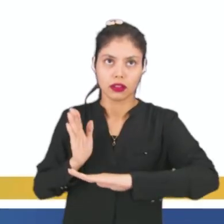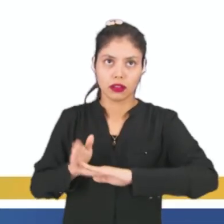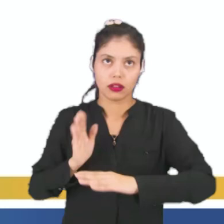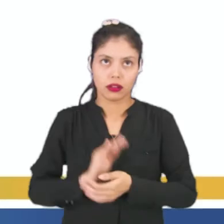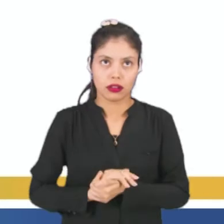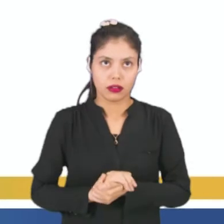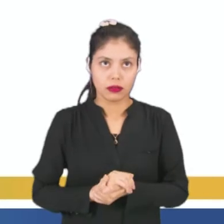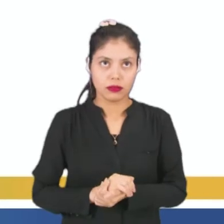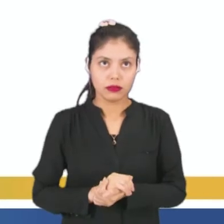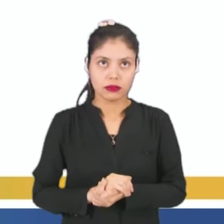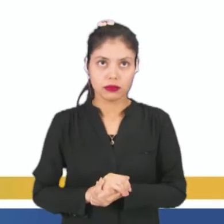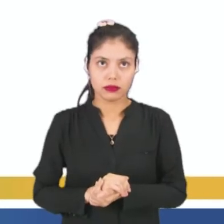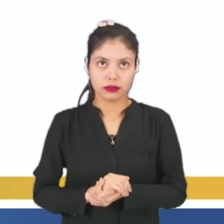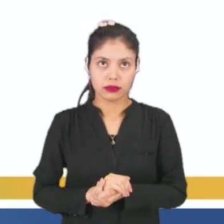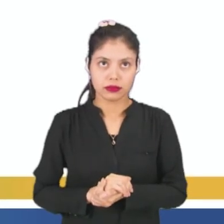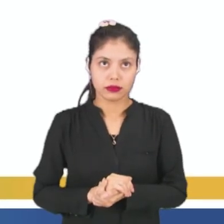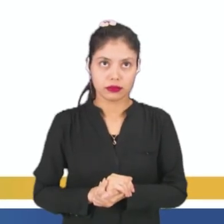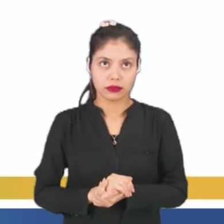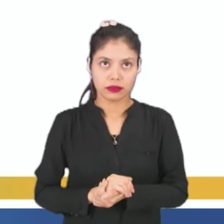o